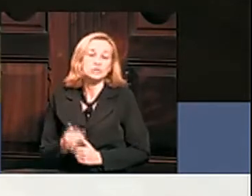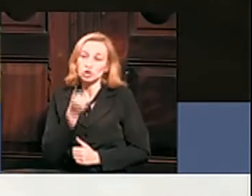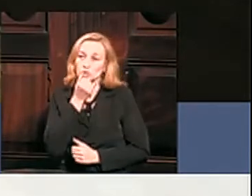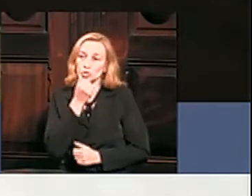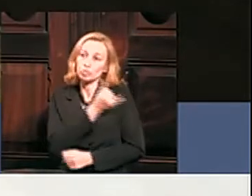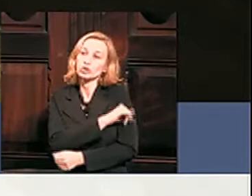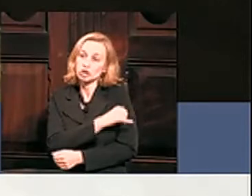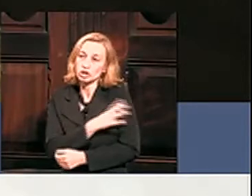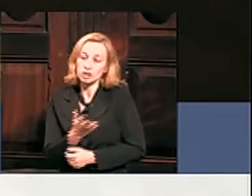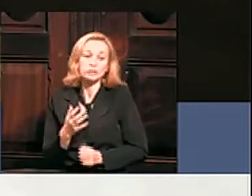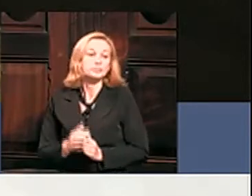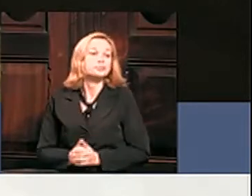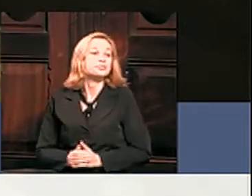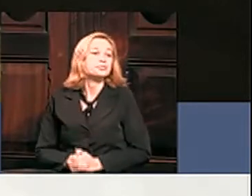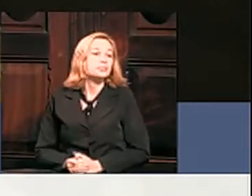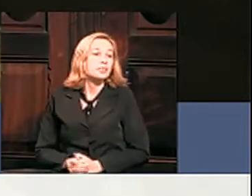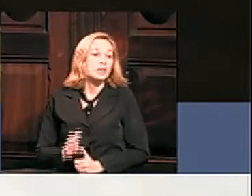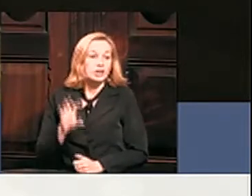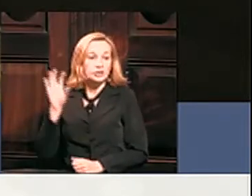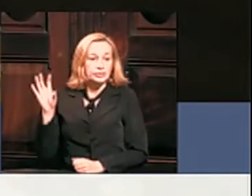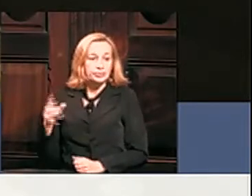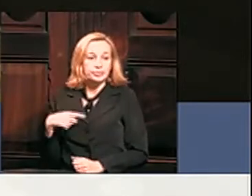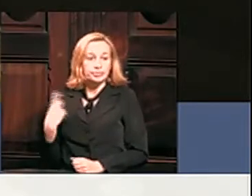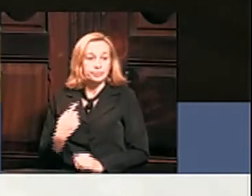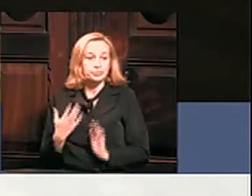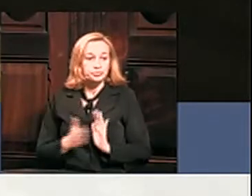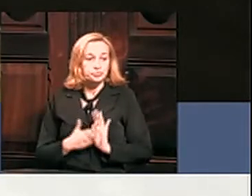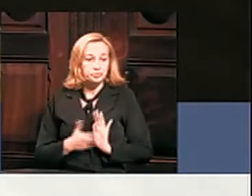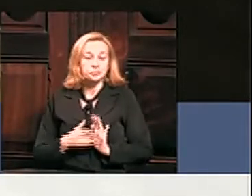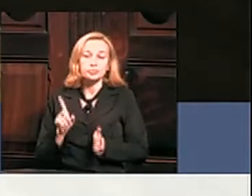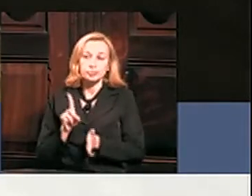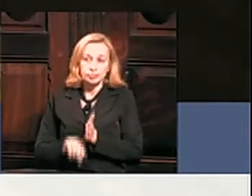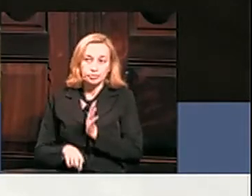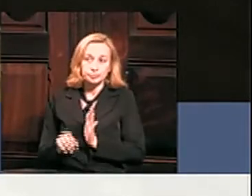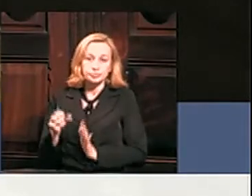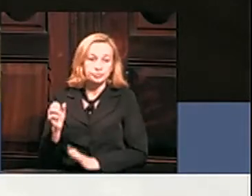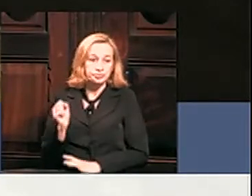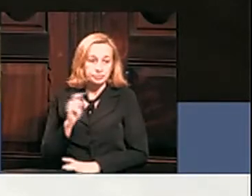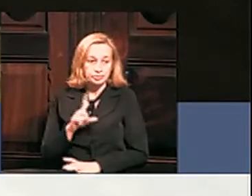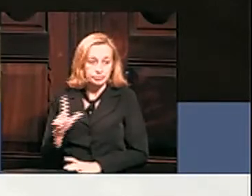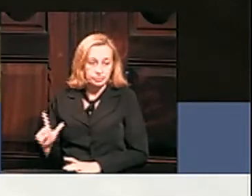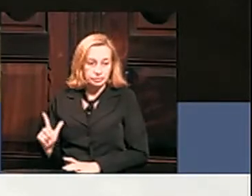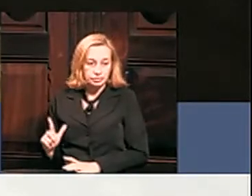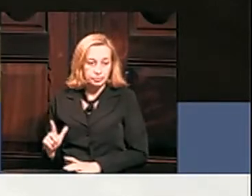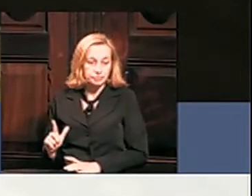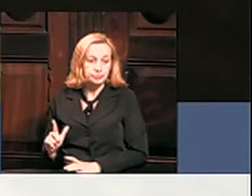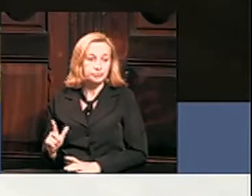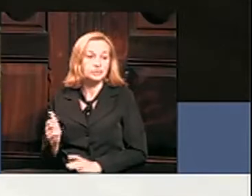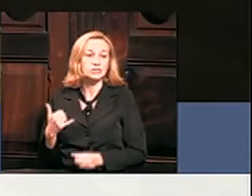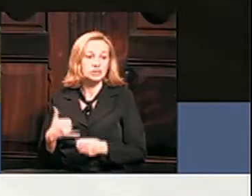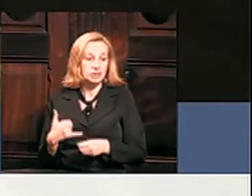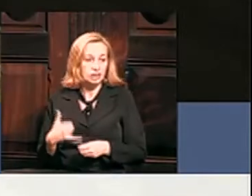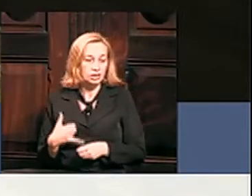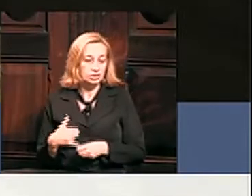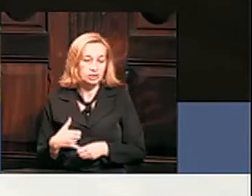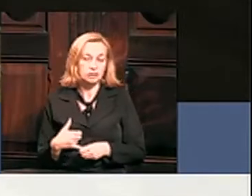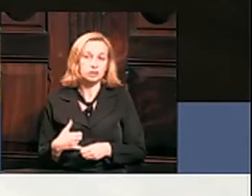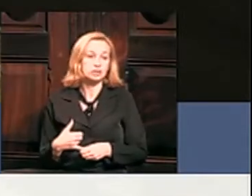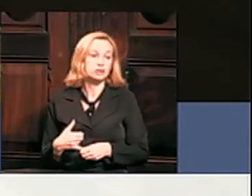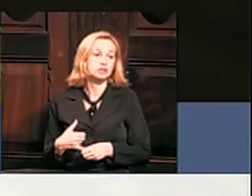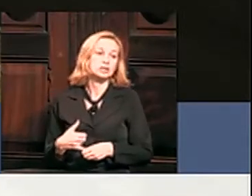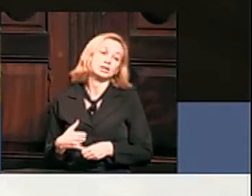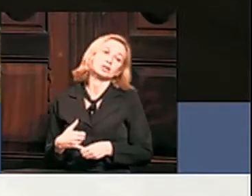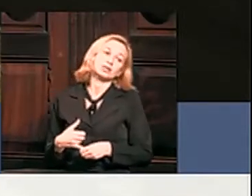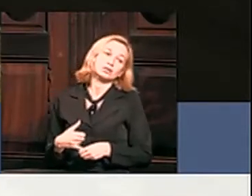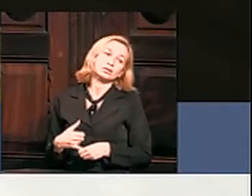voltando aqui no estado, a nossa proposta foi redução do ICMS na gasolina, redução